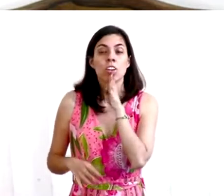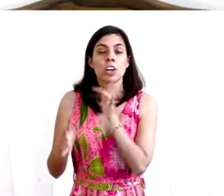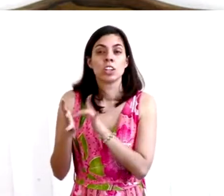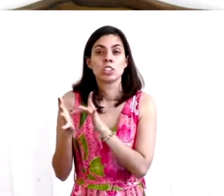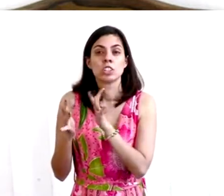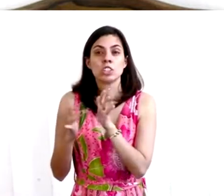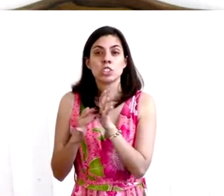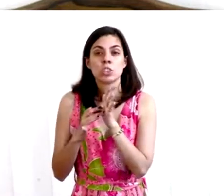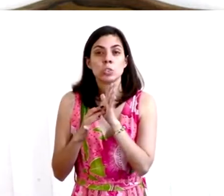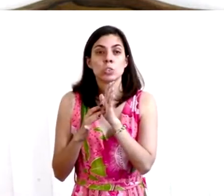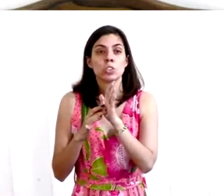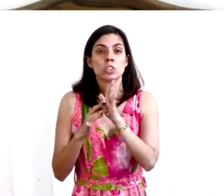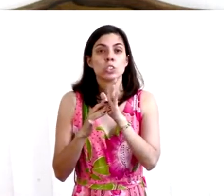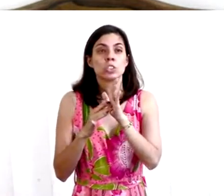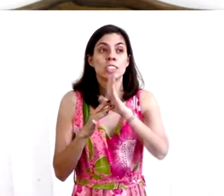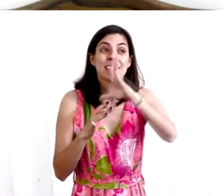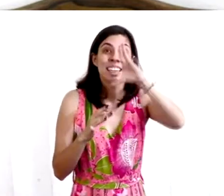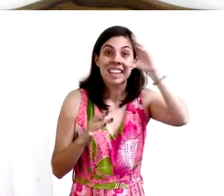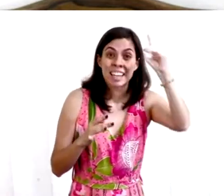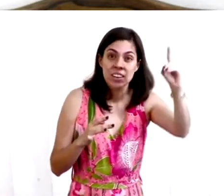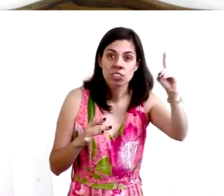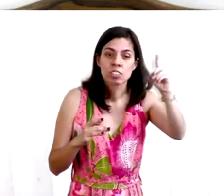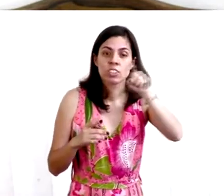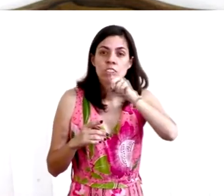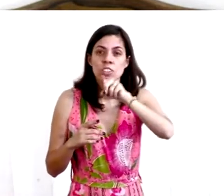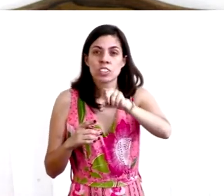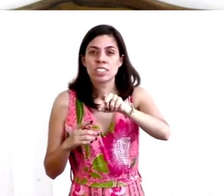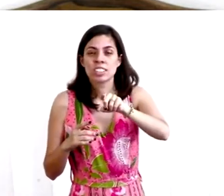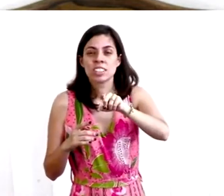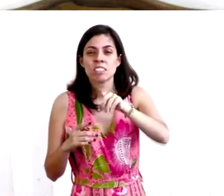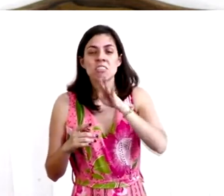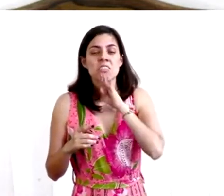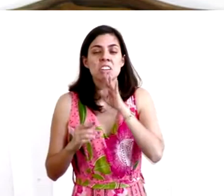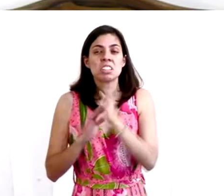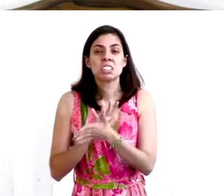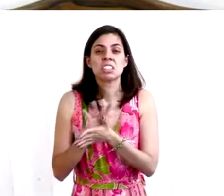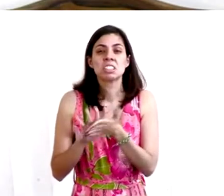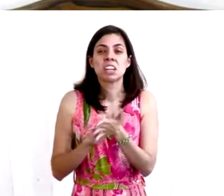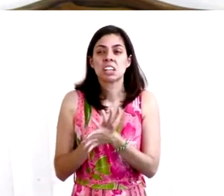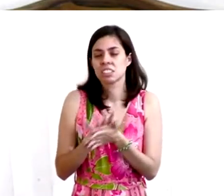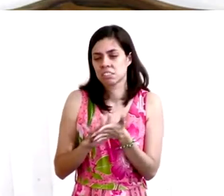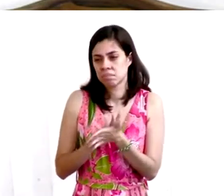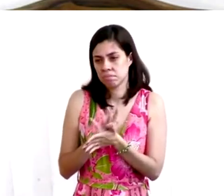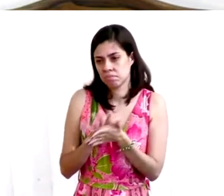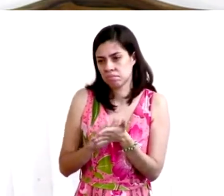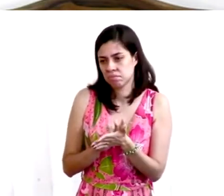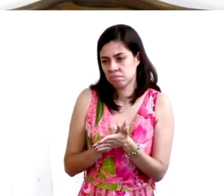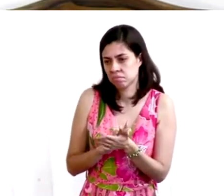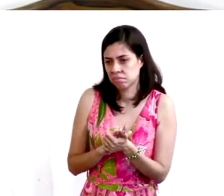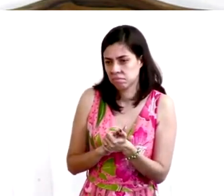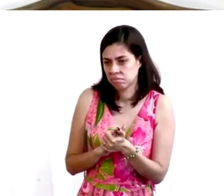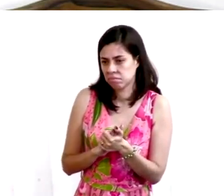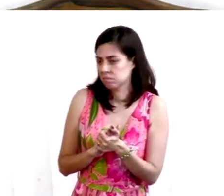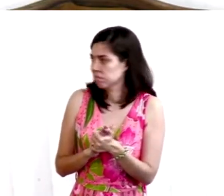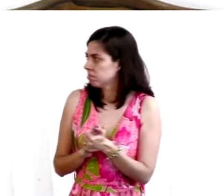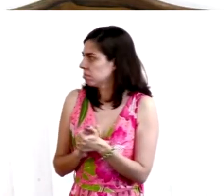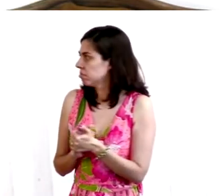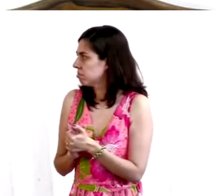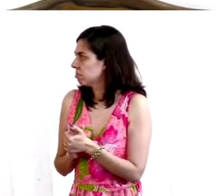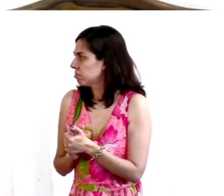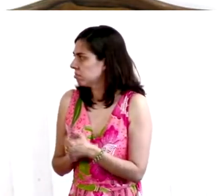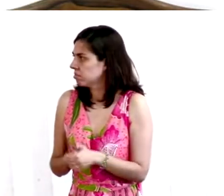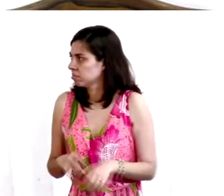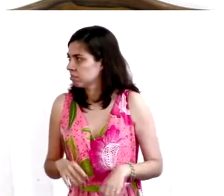foi para o outro lado, ou para dentro da igreja, e é até uma coisa interessante você saber que por trás dessa parede